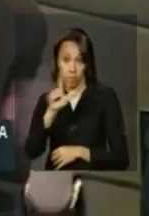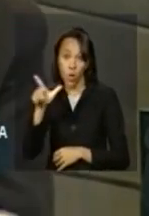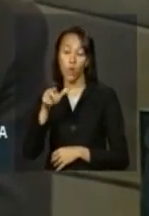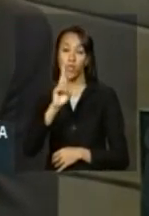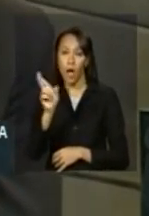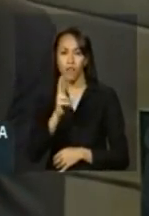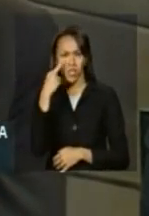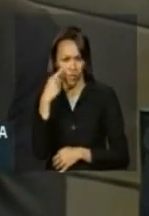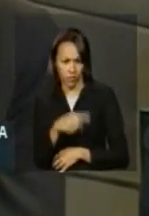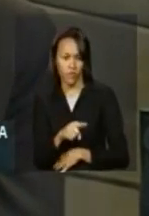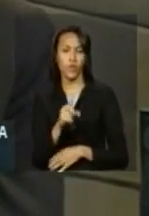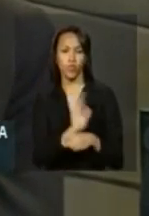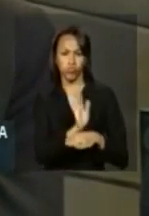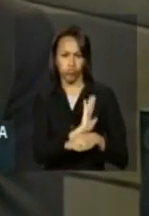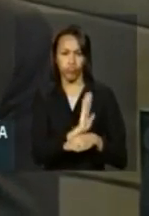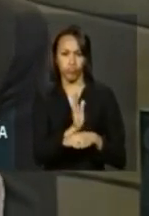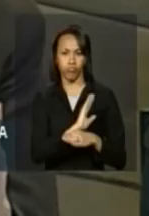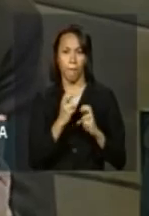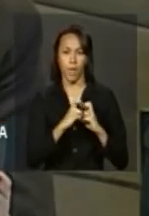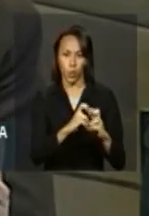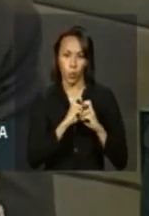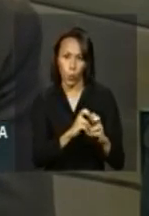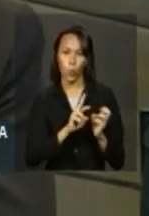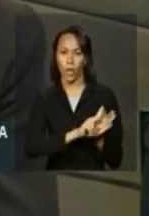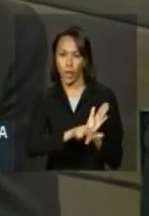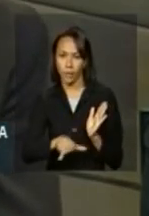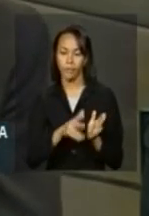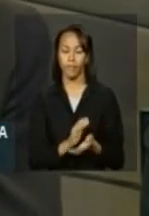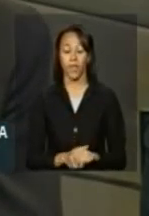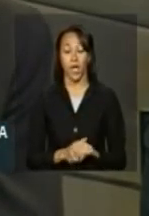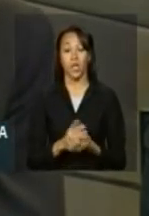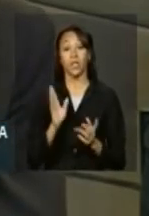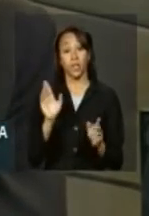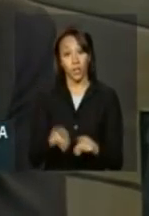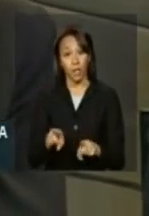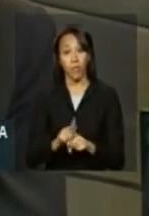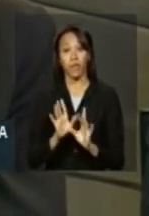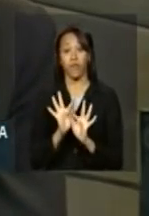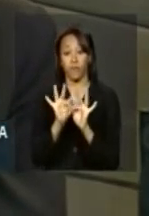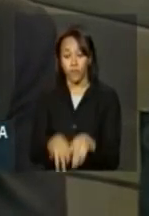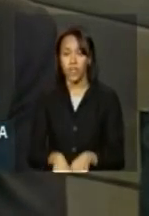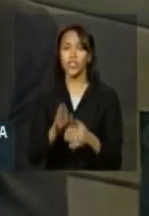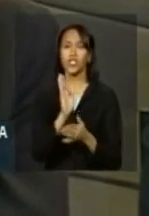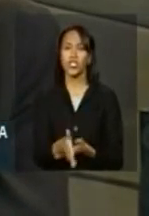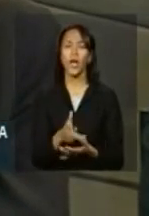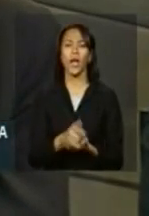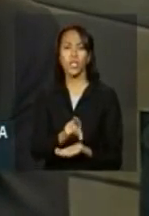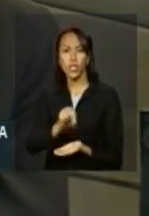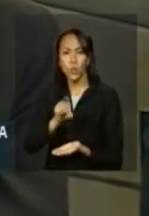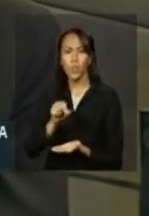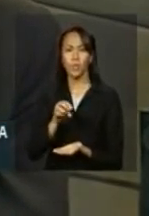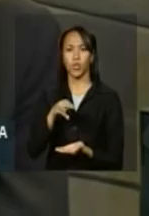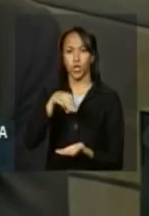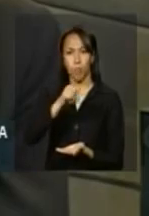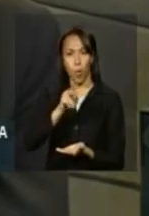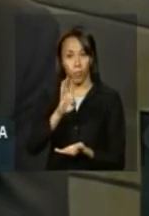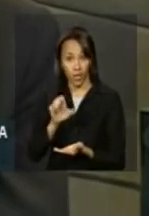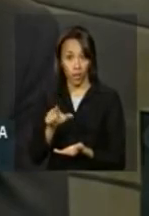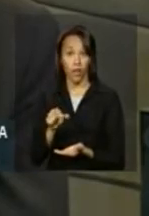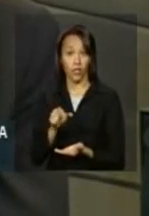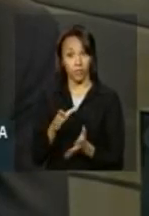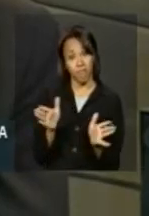viu, inclusive, no filme a respeito disso. Acabamos de iniciar a seleção de mobilidade média